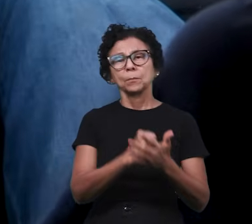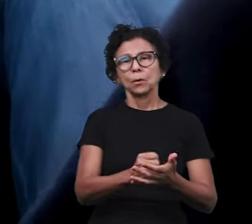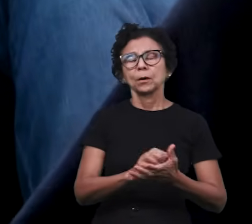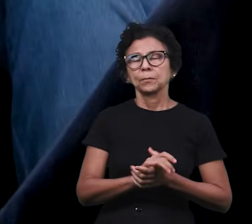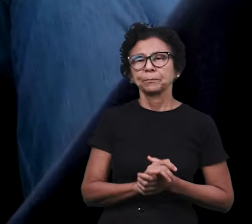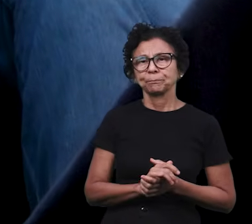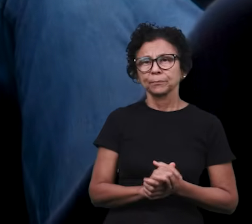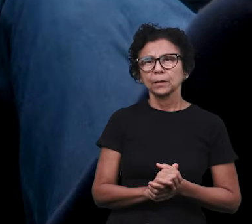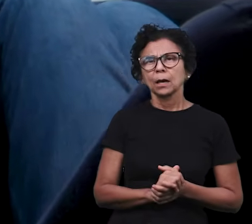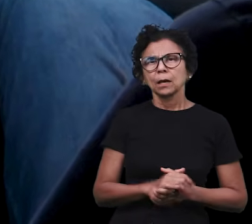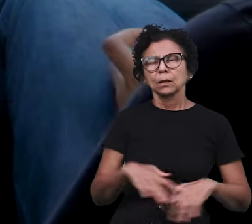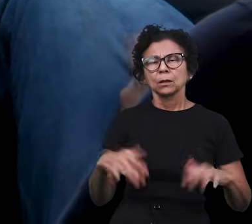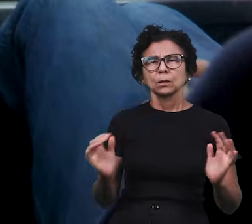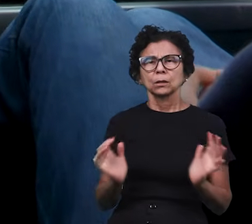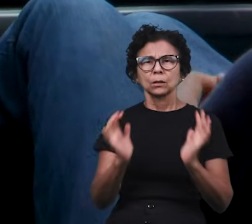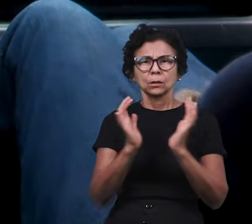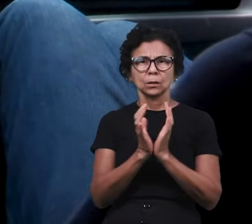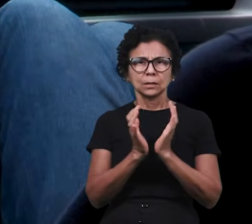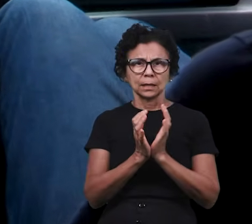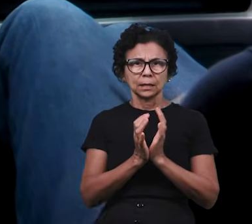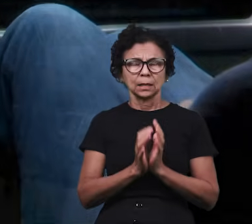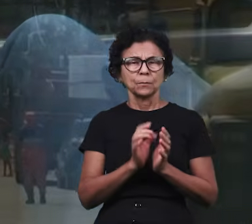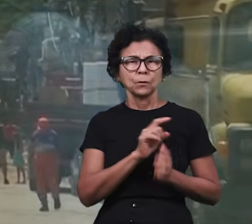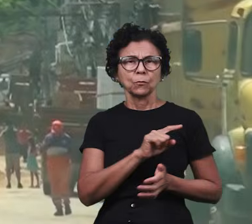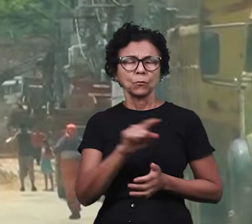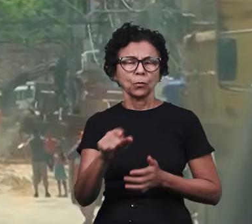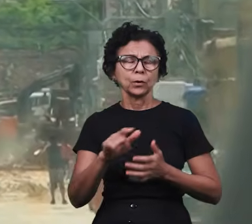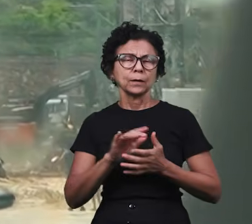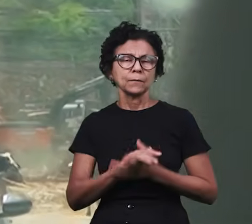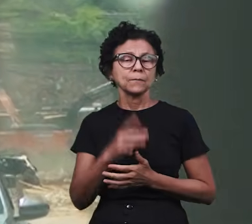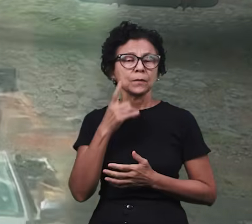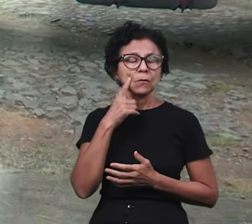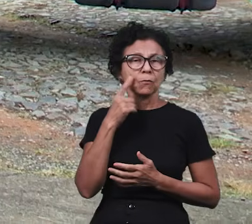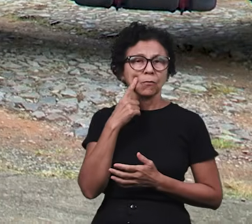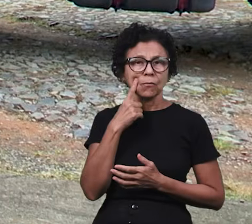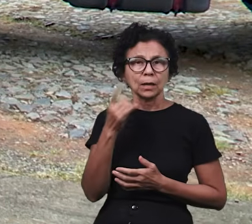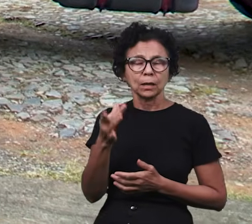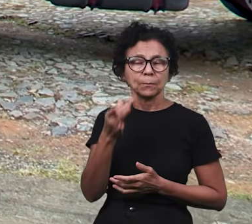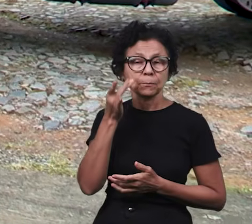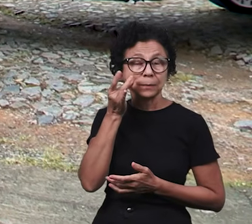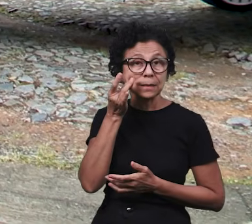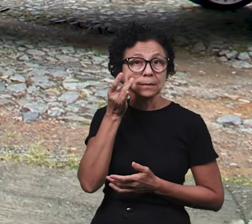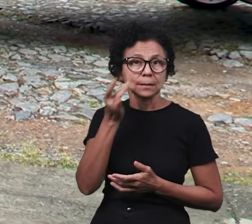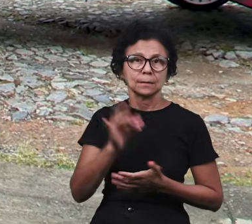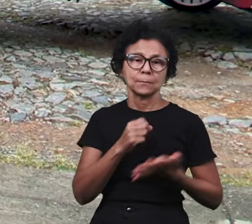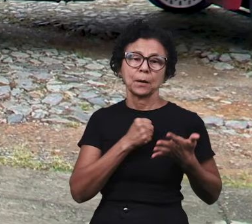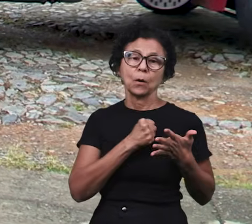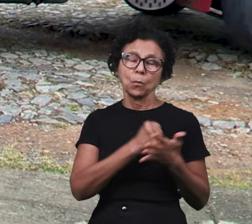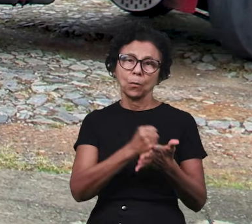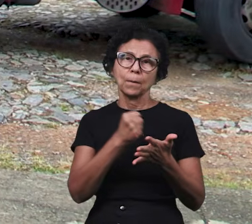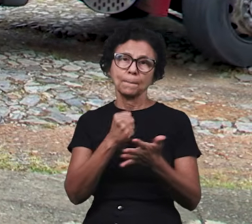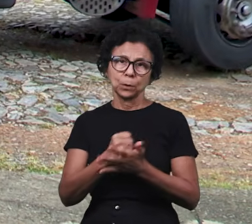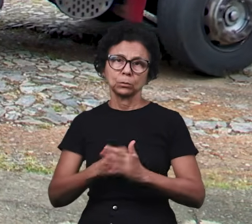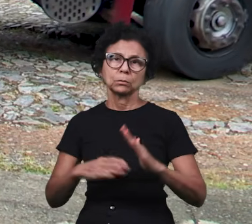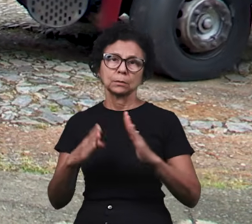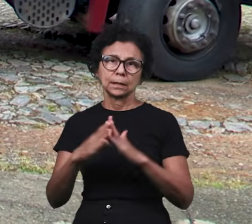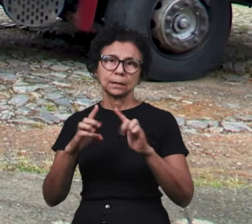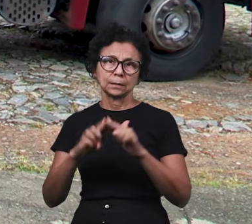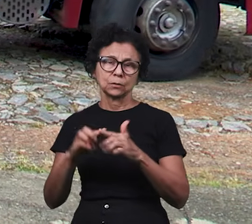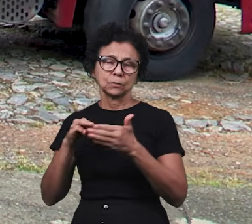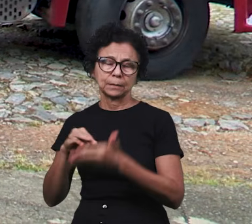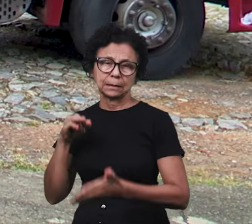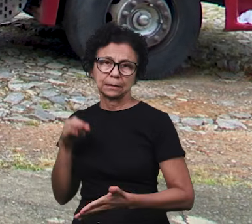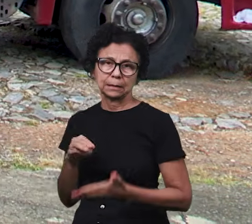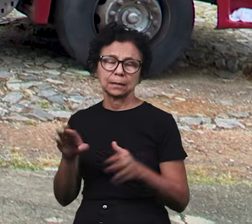assistidas em Juiz de Fora, Matias Barbosa e Ubá para documentar o suporte logístico oferecido aos membros da